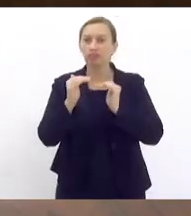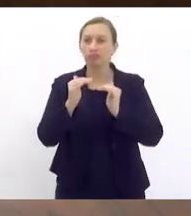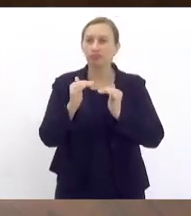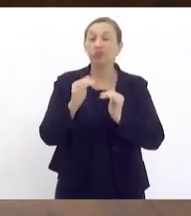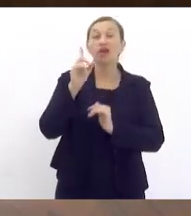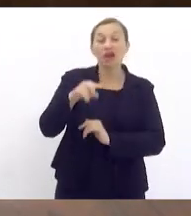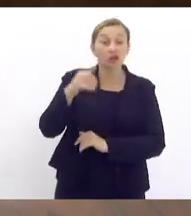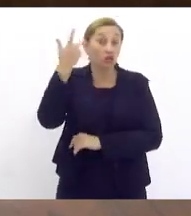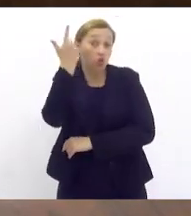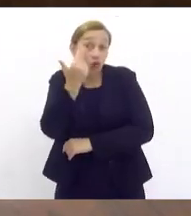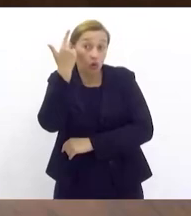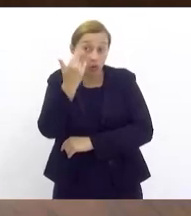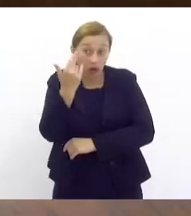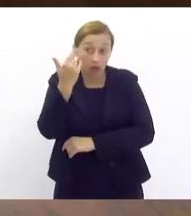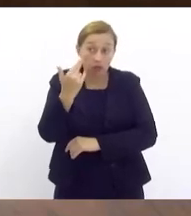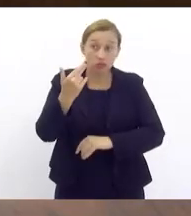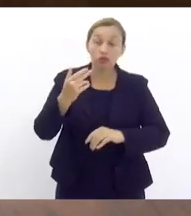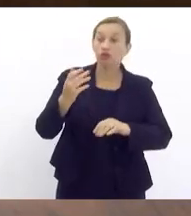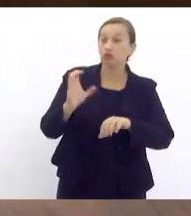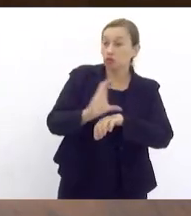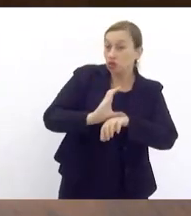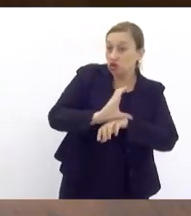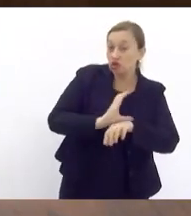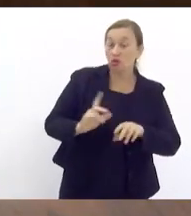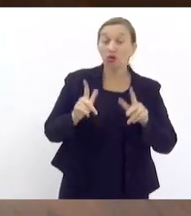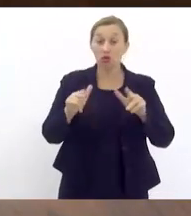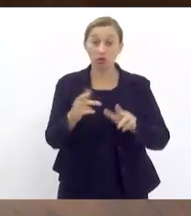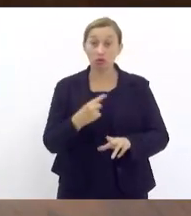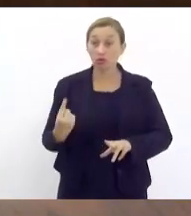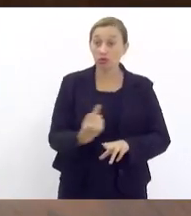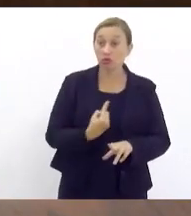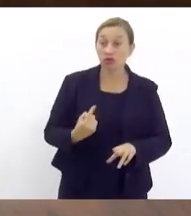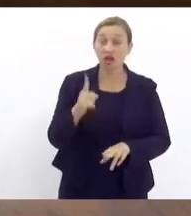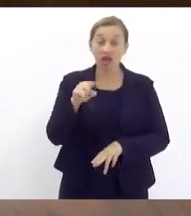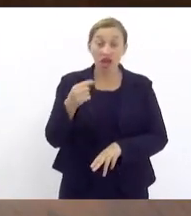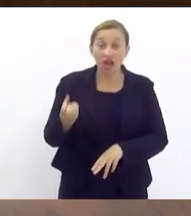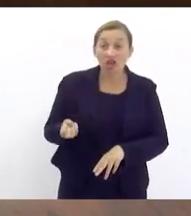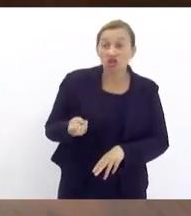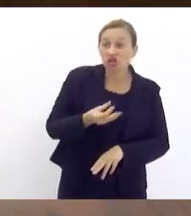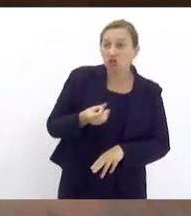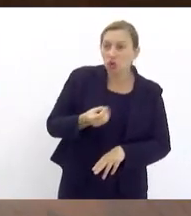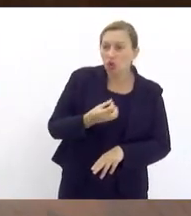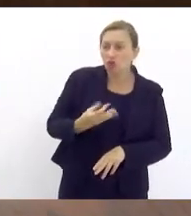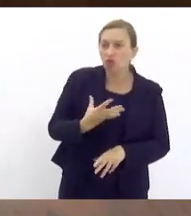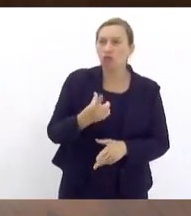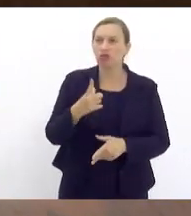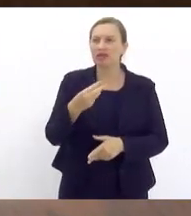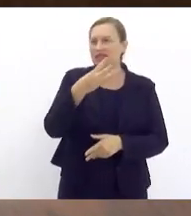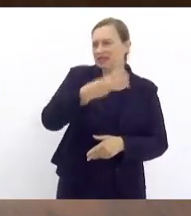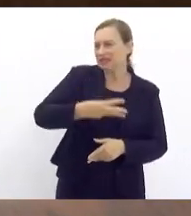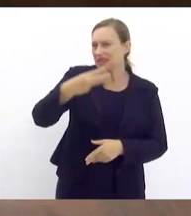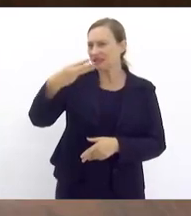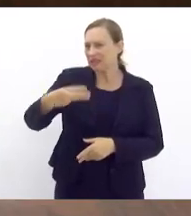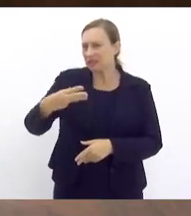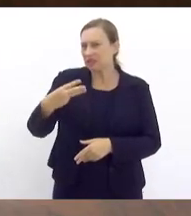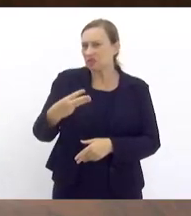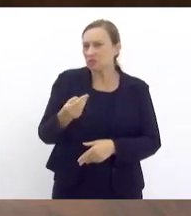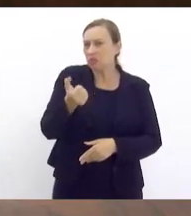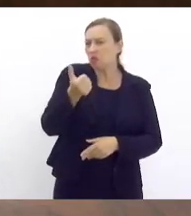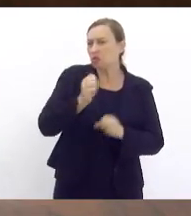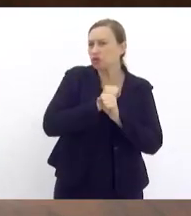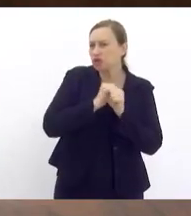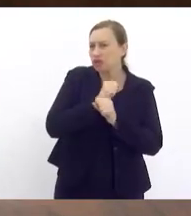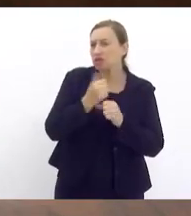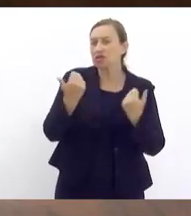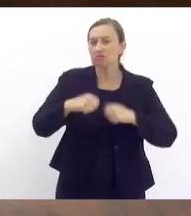algo muito natural numa constituição como a nossa que ainda é jovem tem aí vai fazer 30 e poucos anos e que precisa